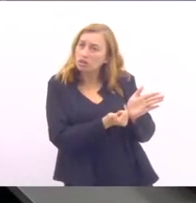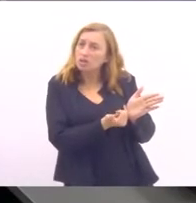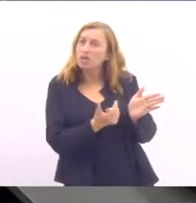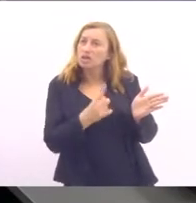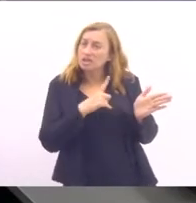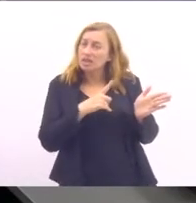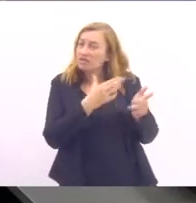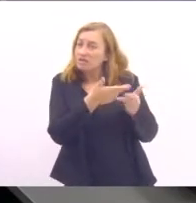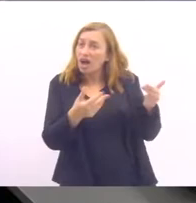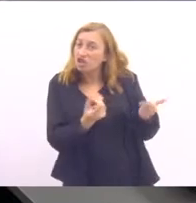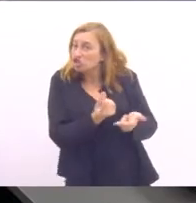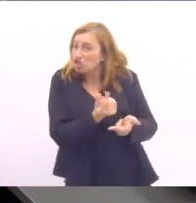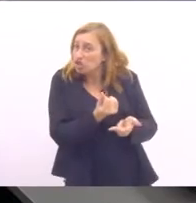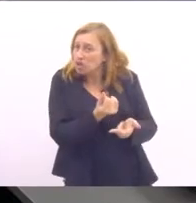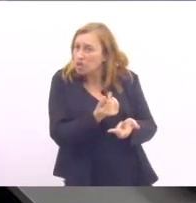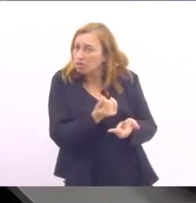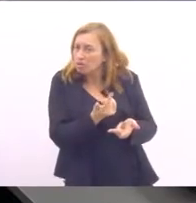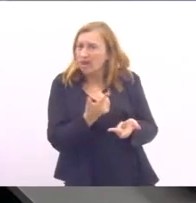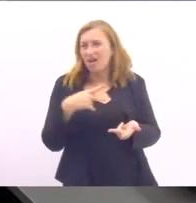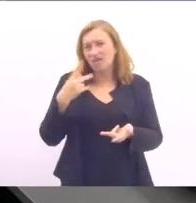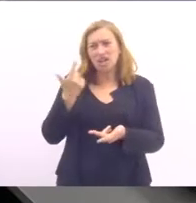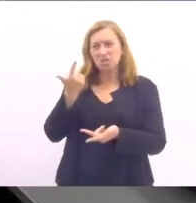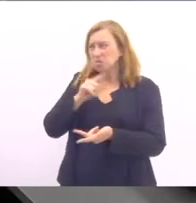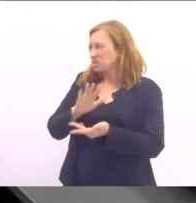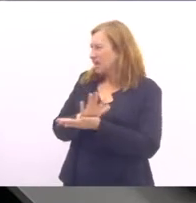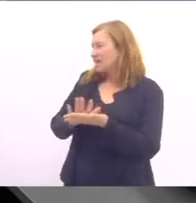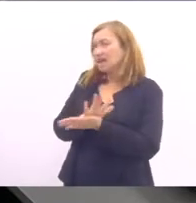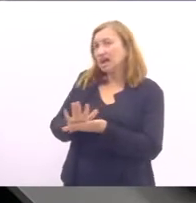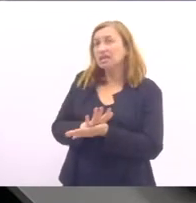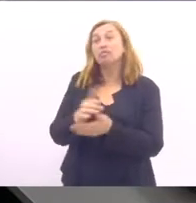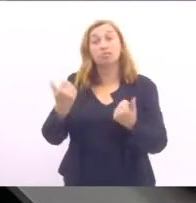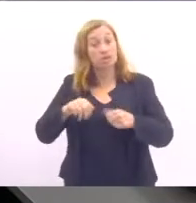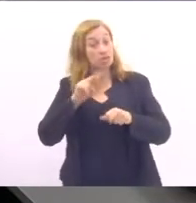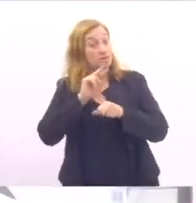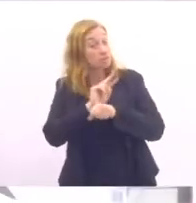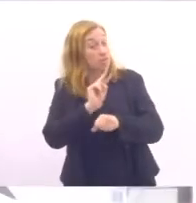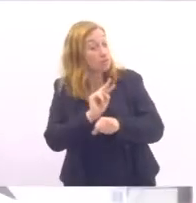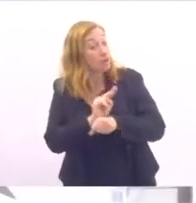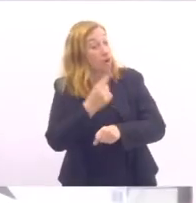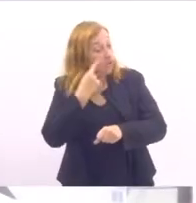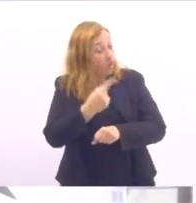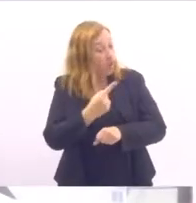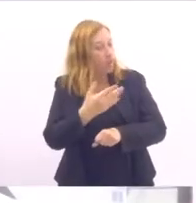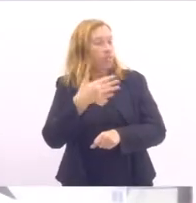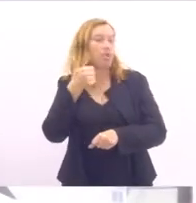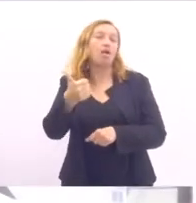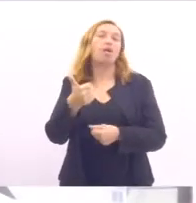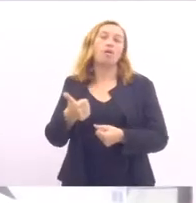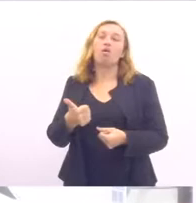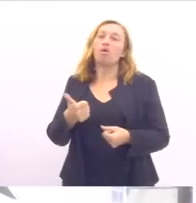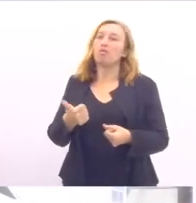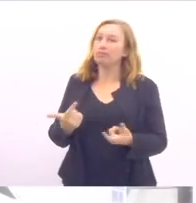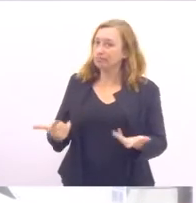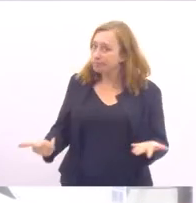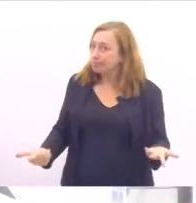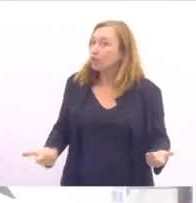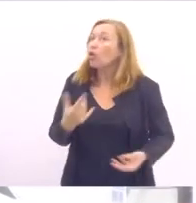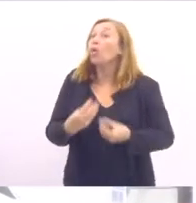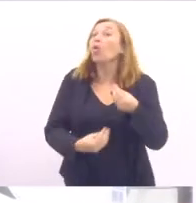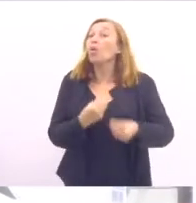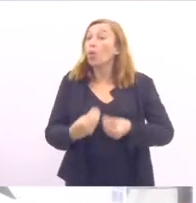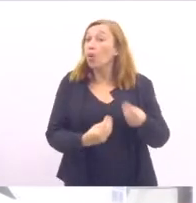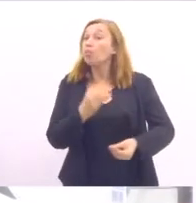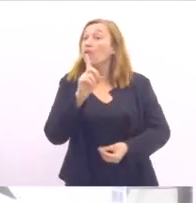um monte de dinheiro e diz que não ganha nada, alguém vai querer fazer uma vistoria, um pente fino, para saber como é que é